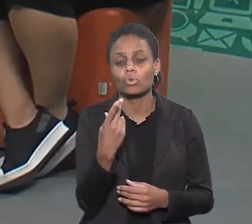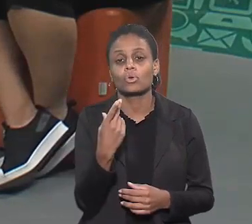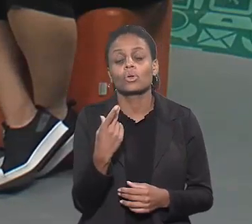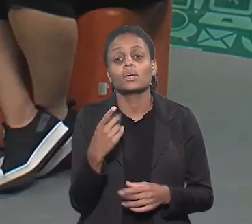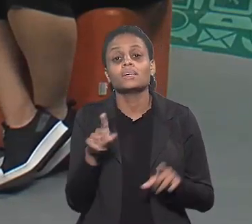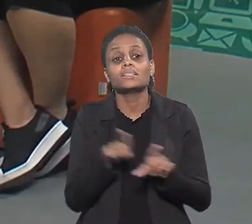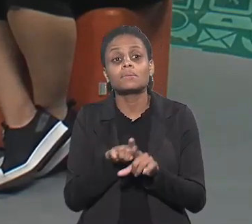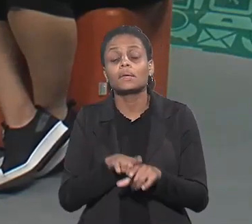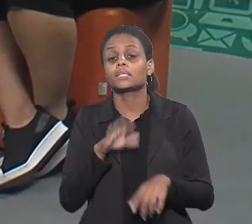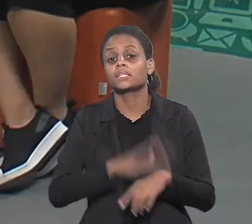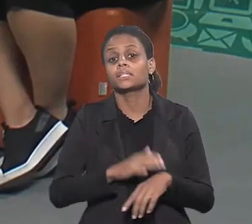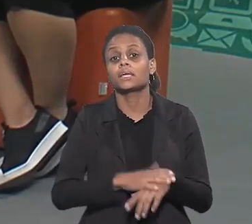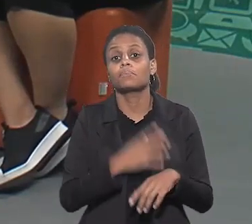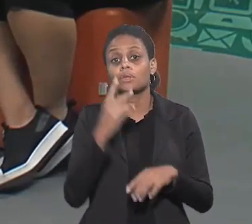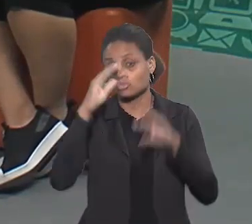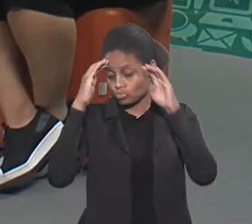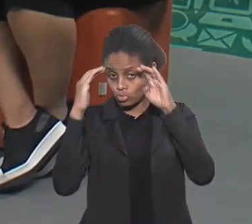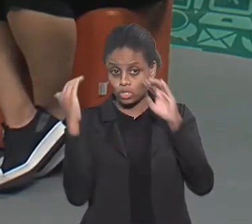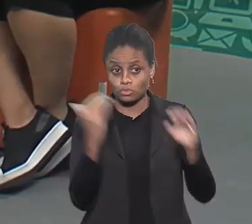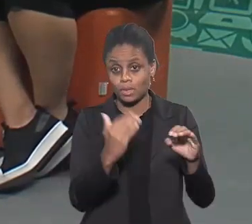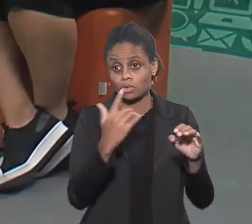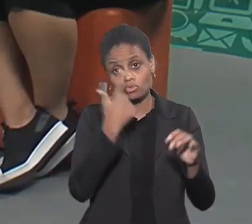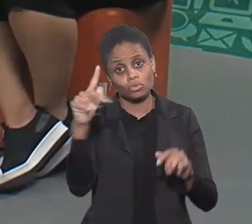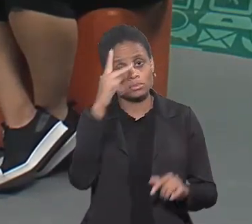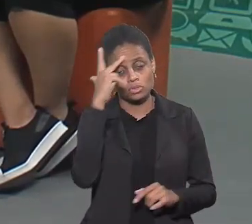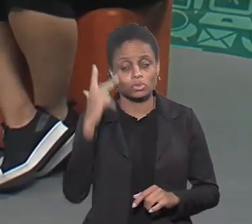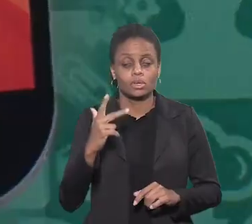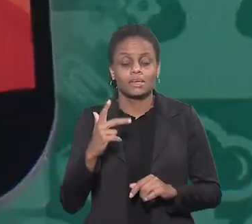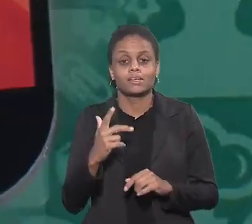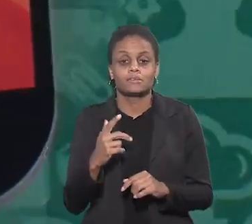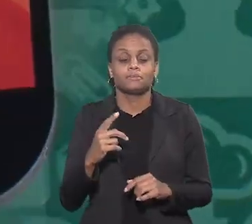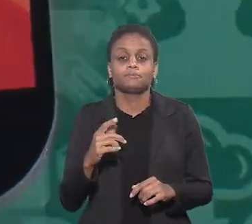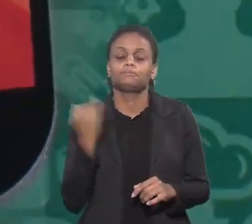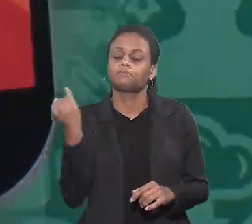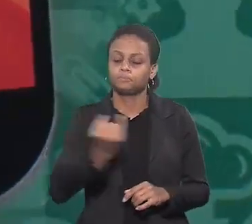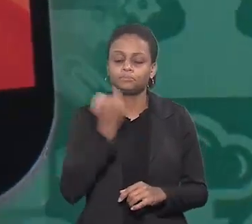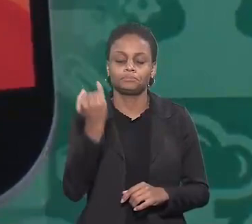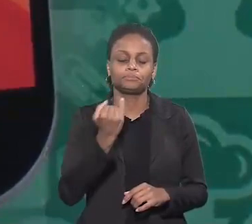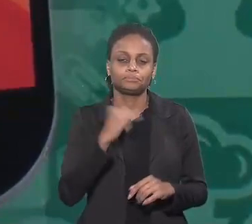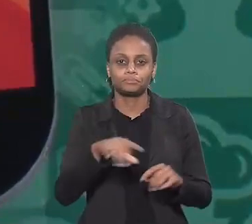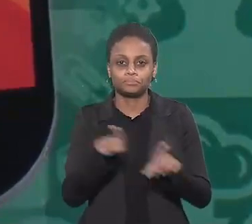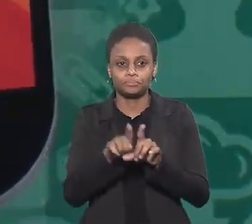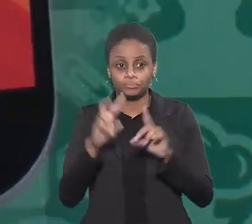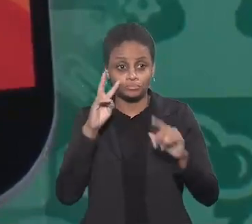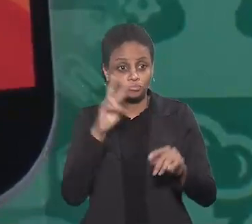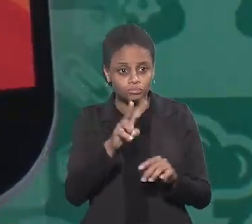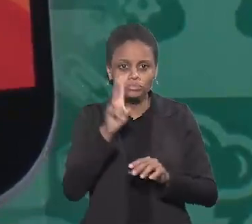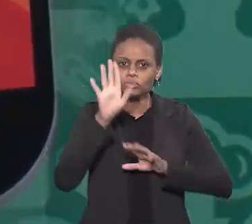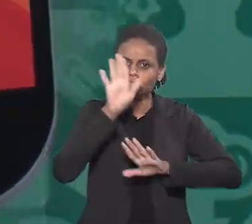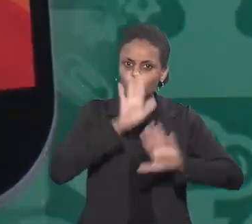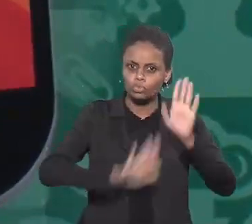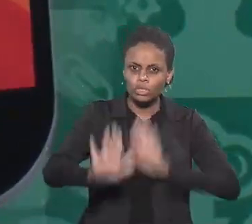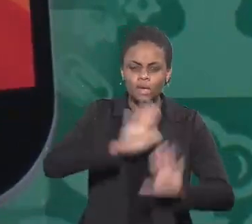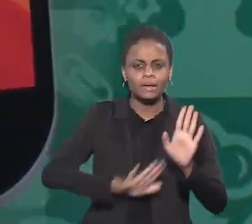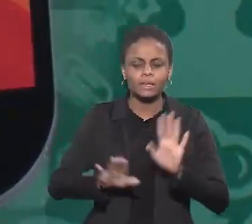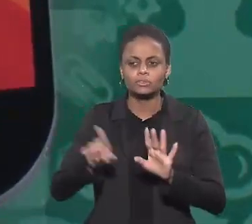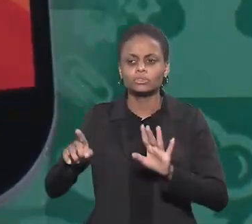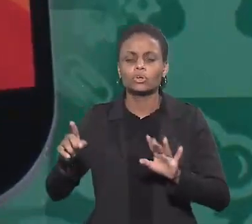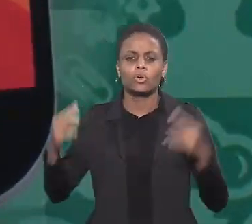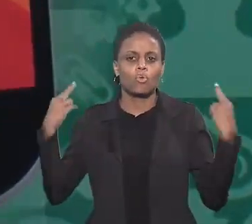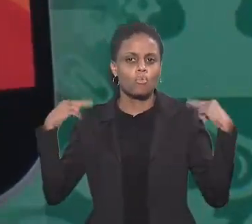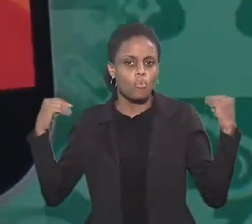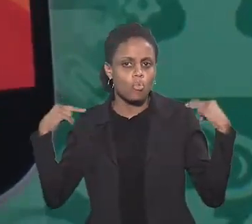né? E muito dependentes do respeito do próximo. Então é muito importante também esse olhar e esse cuidado